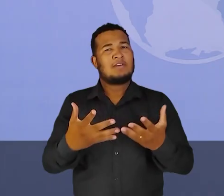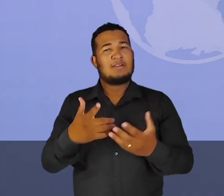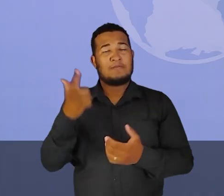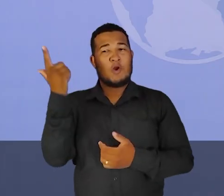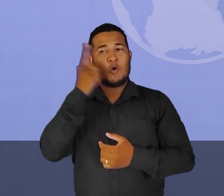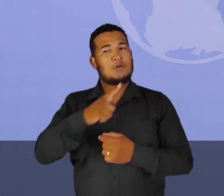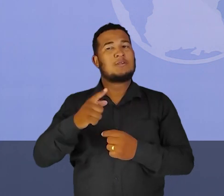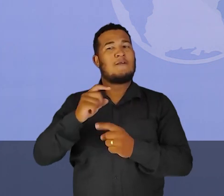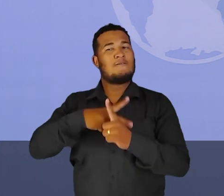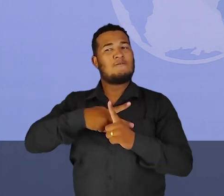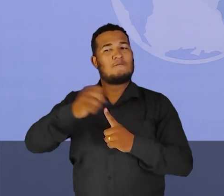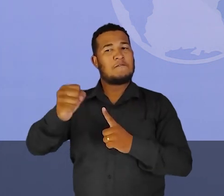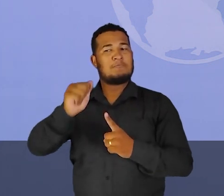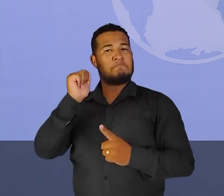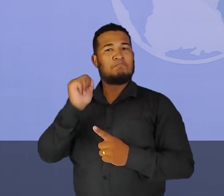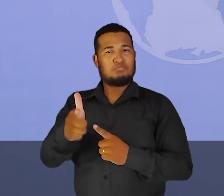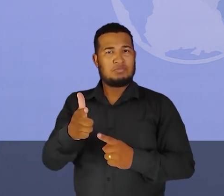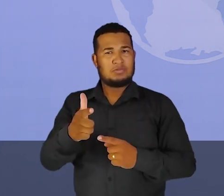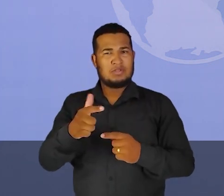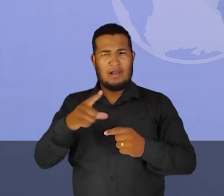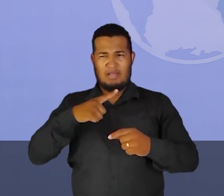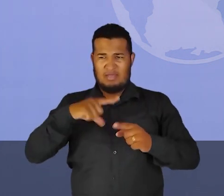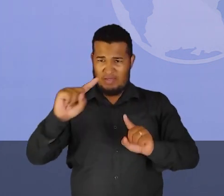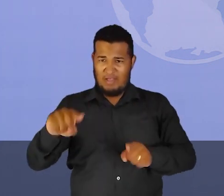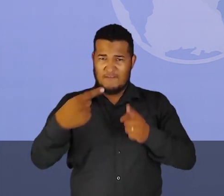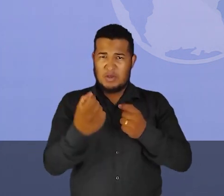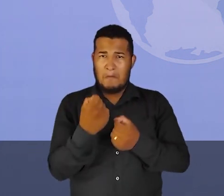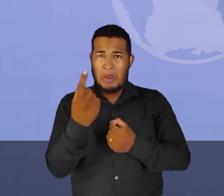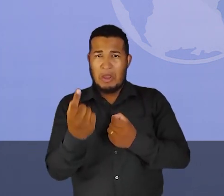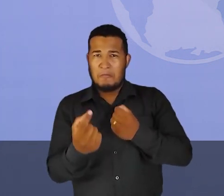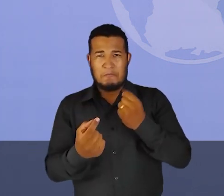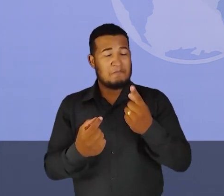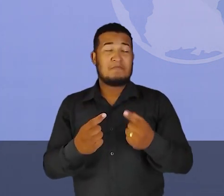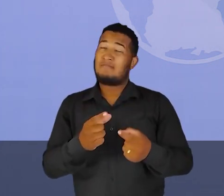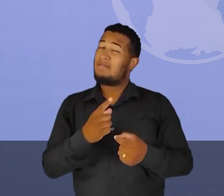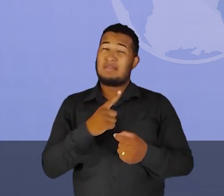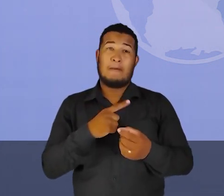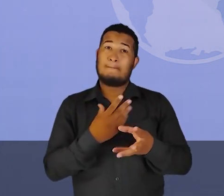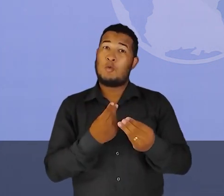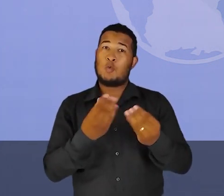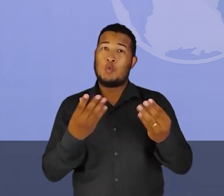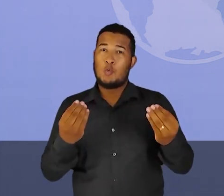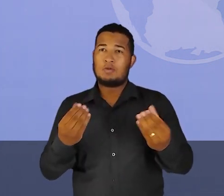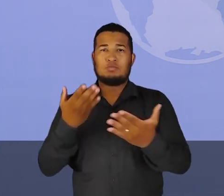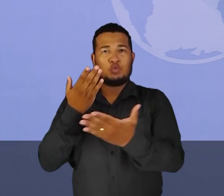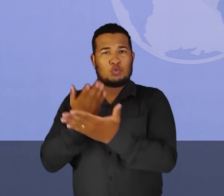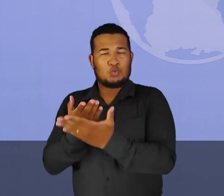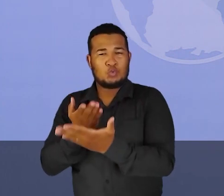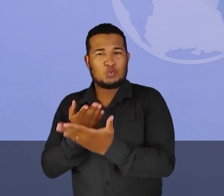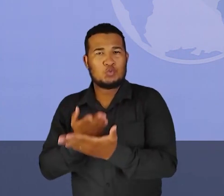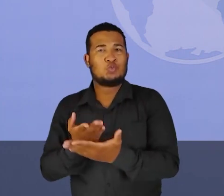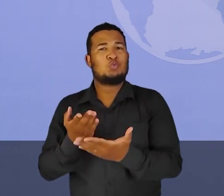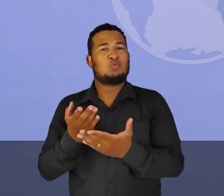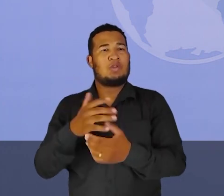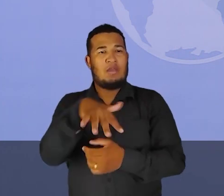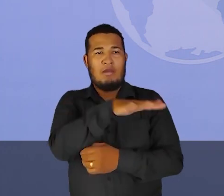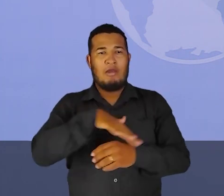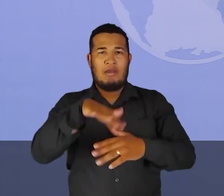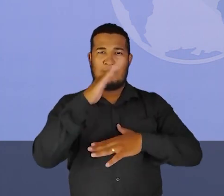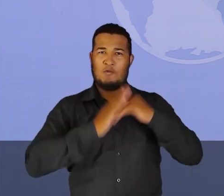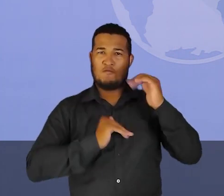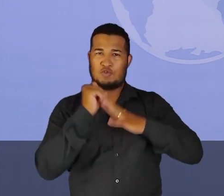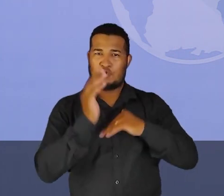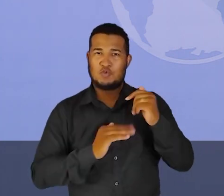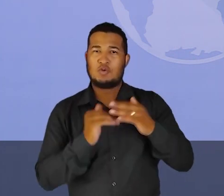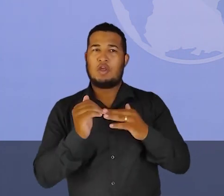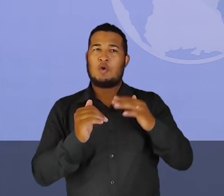vencer. Não serão poucos os desafios que vocês vão enfrentar na vida. No estudo, na sua área profissional,